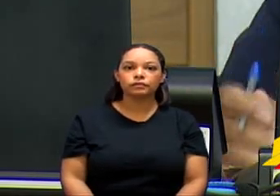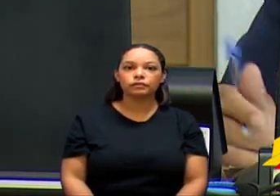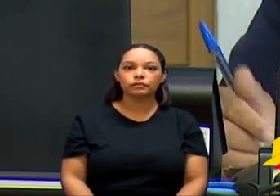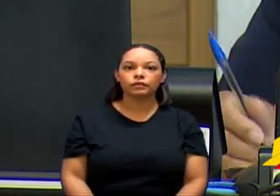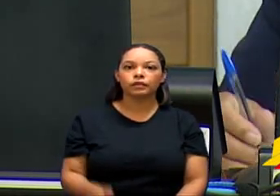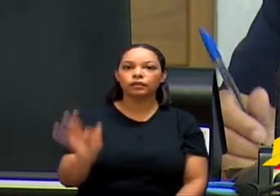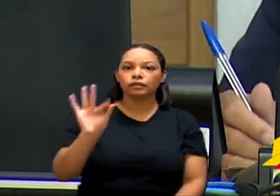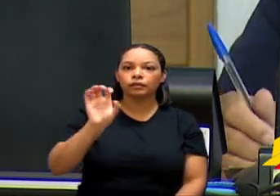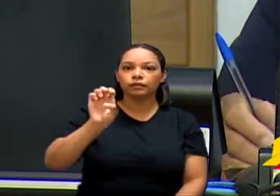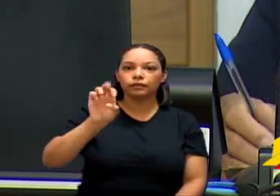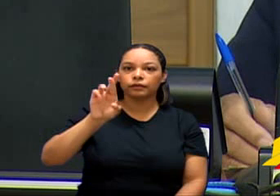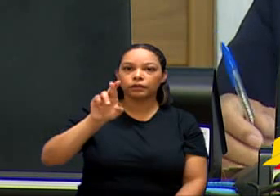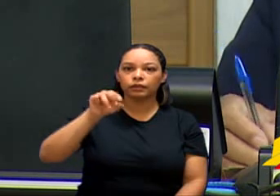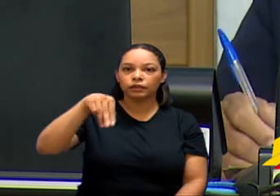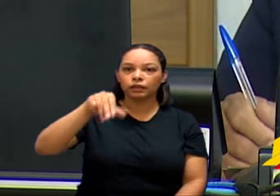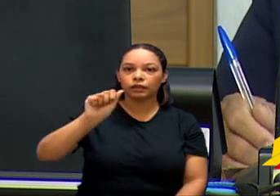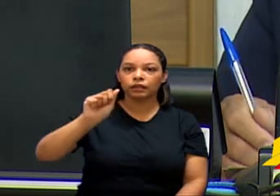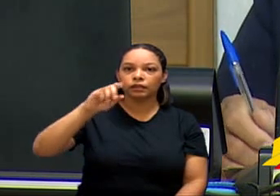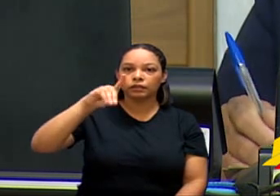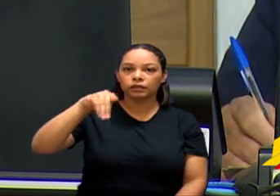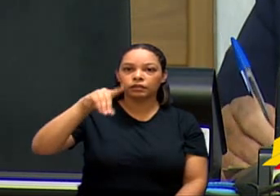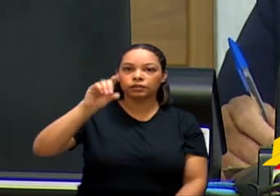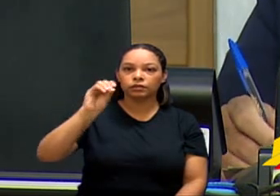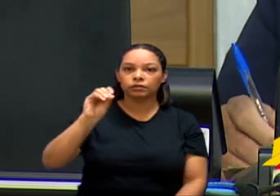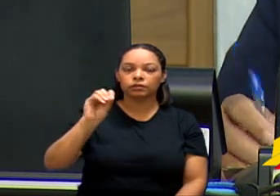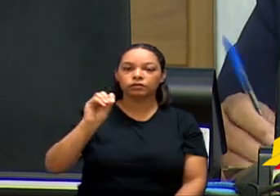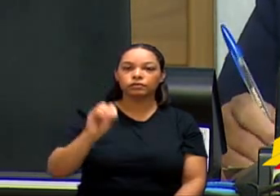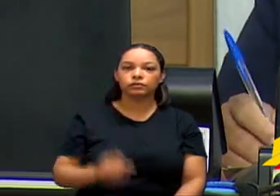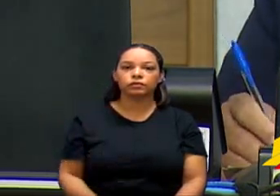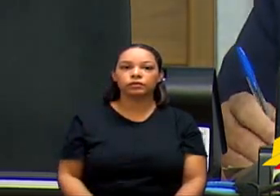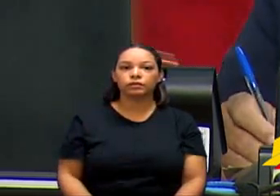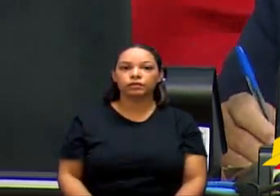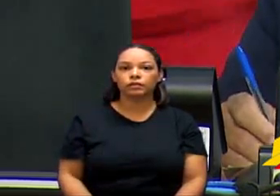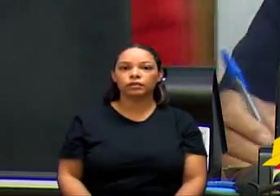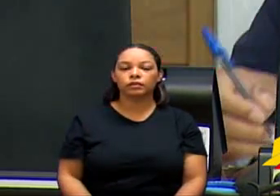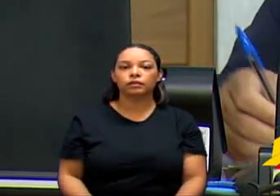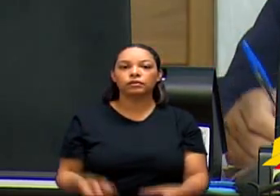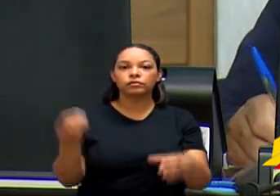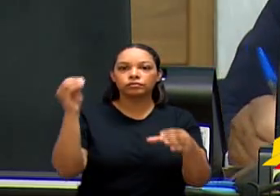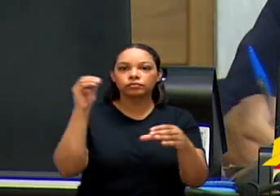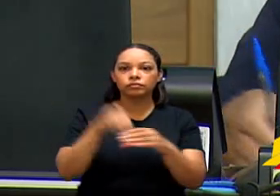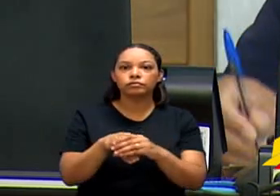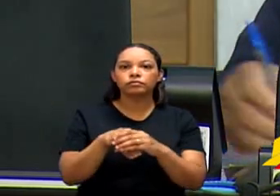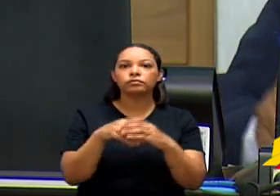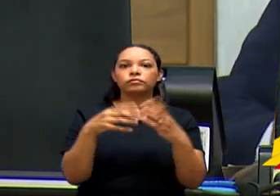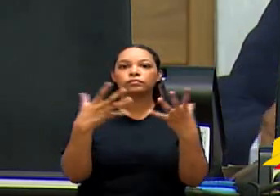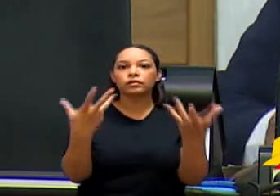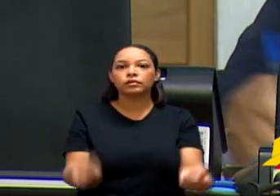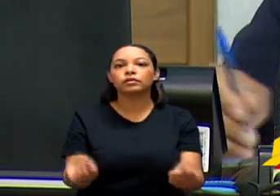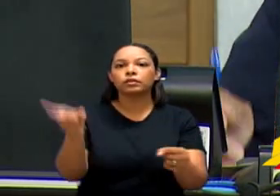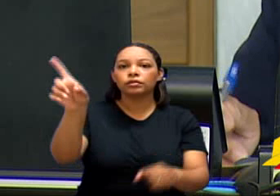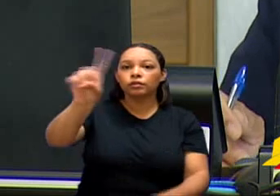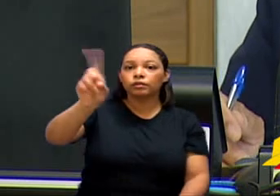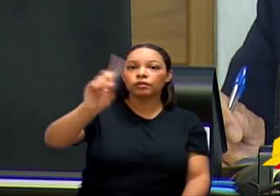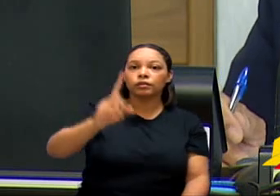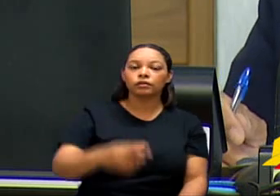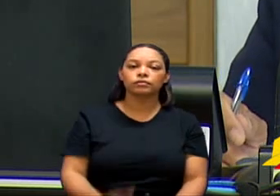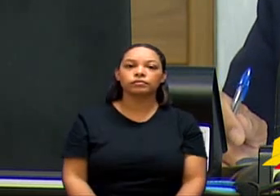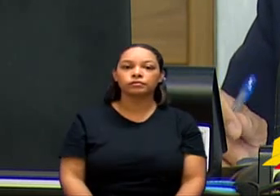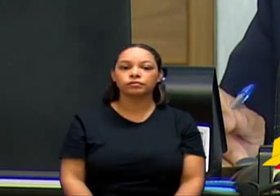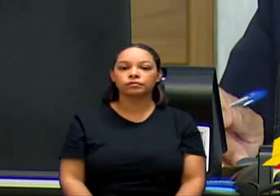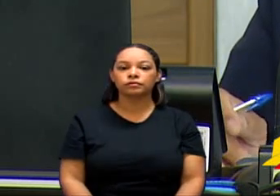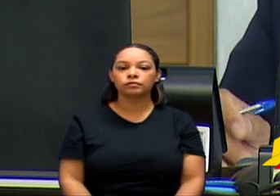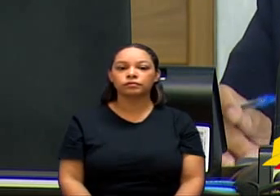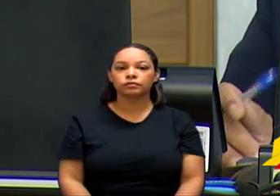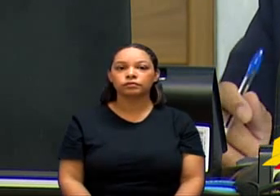Fernando Dini, eu coloco em discussão... É encerrada a discussão, coloco em votação. Os vereadores concordam, permaneçam como